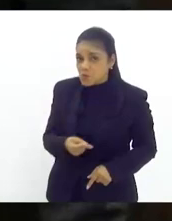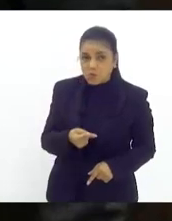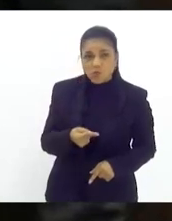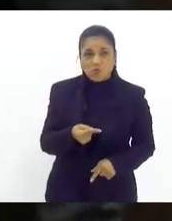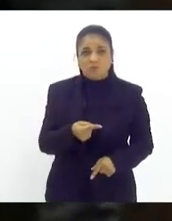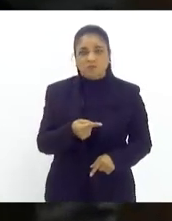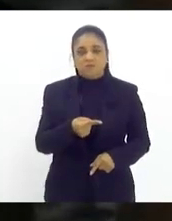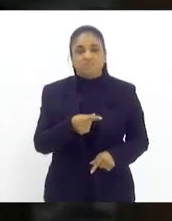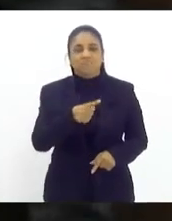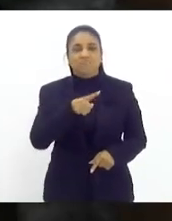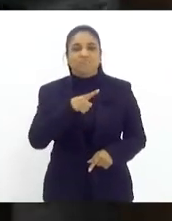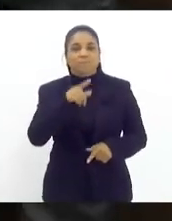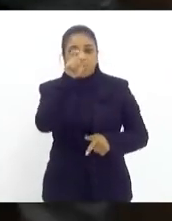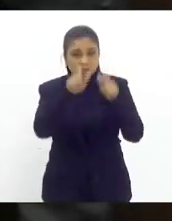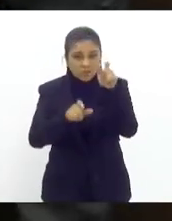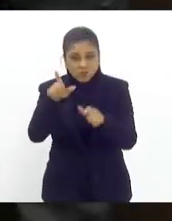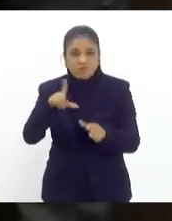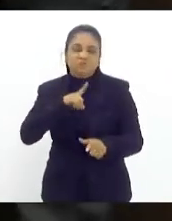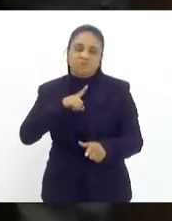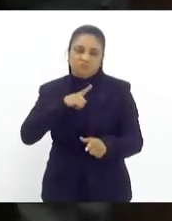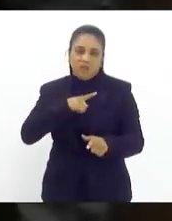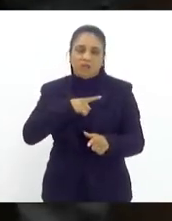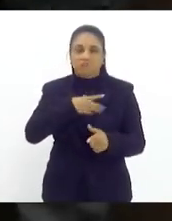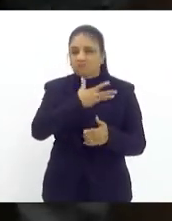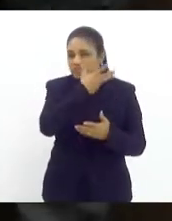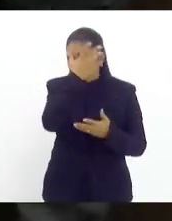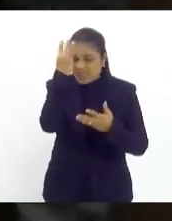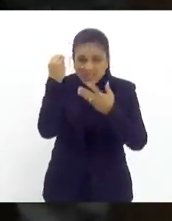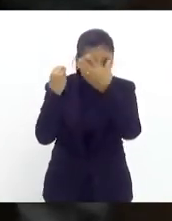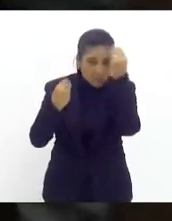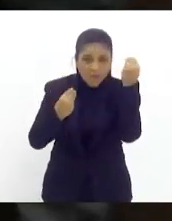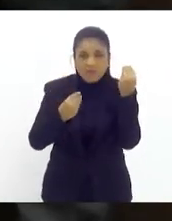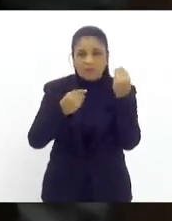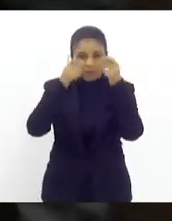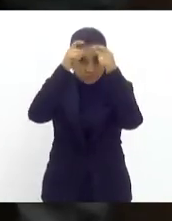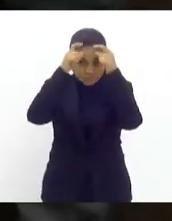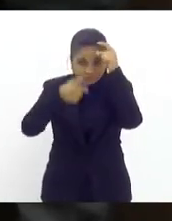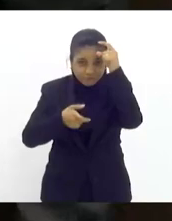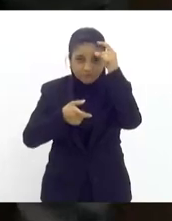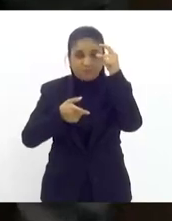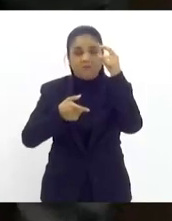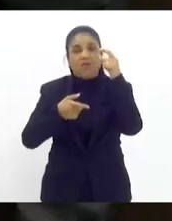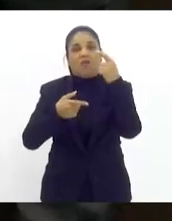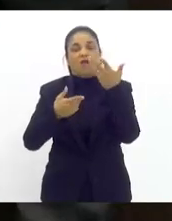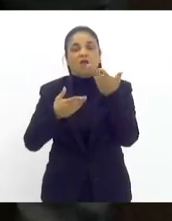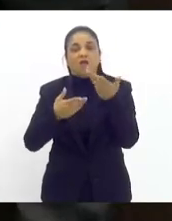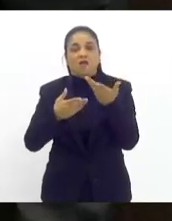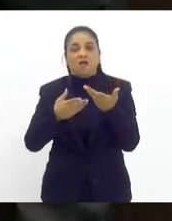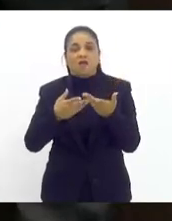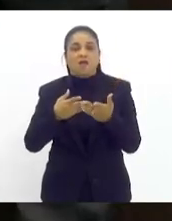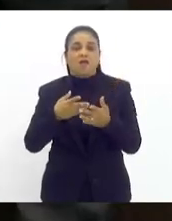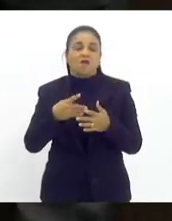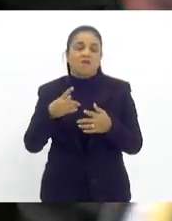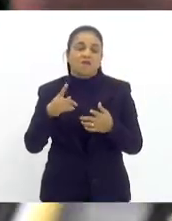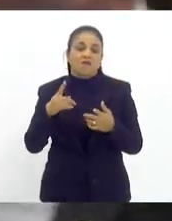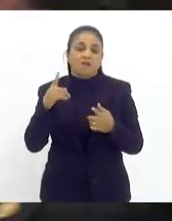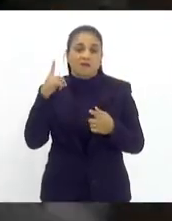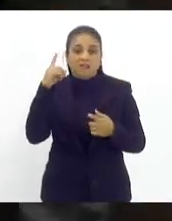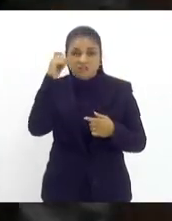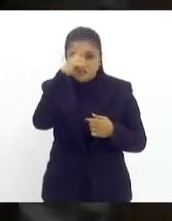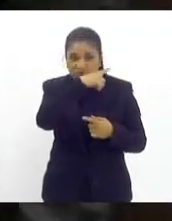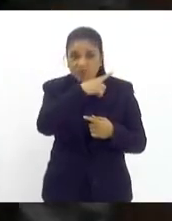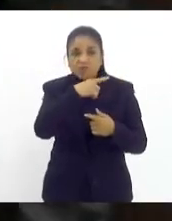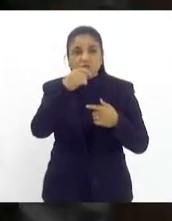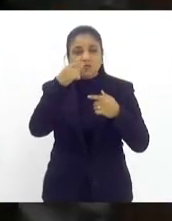tem demência então a condição é geralmente de natureza crônica ou progressiva no qual a deteriorização da função